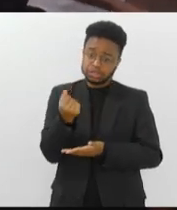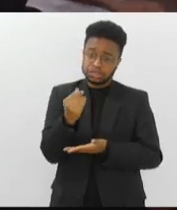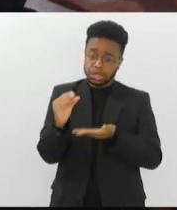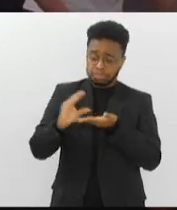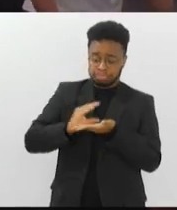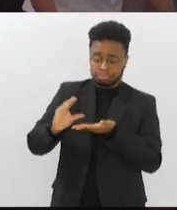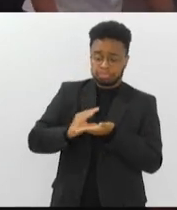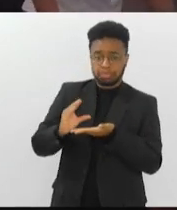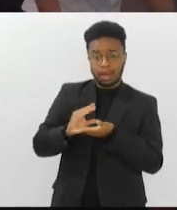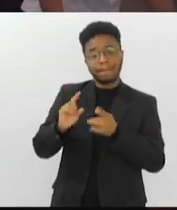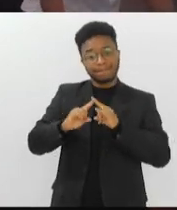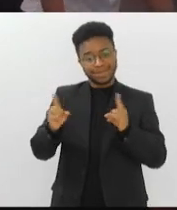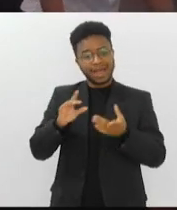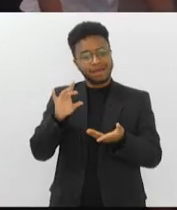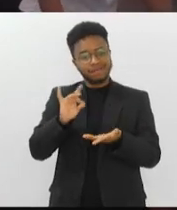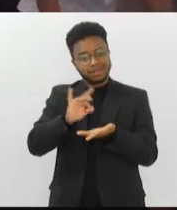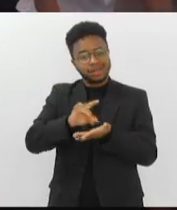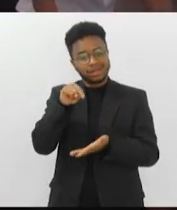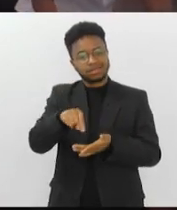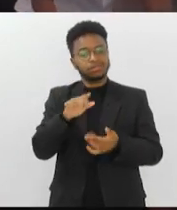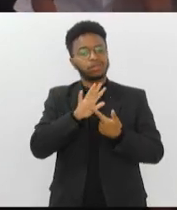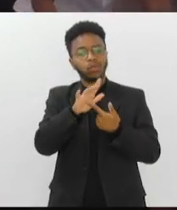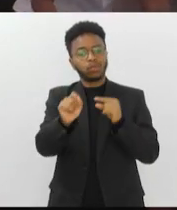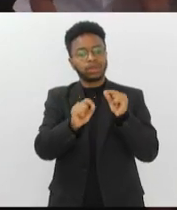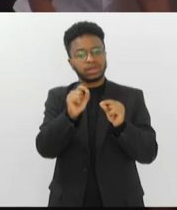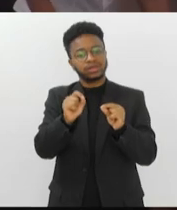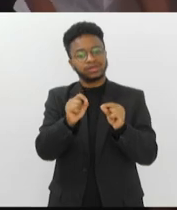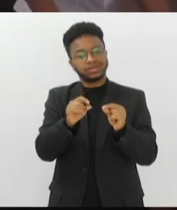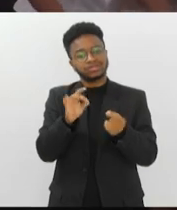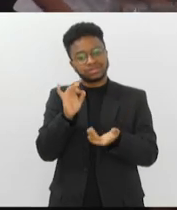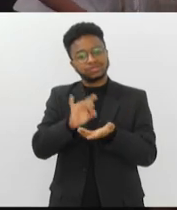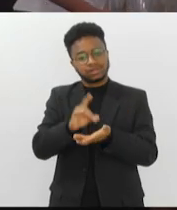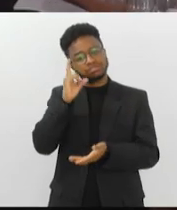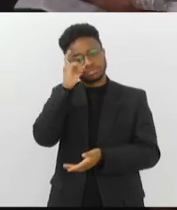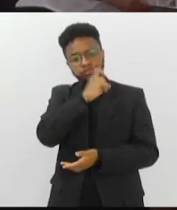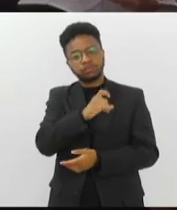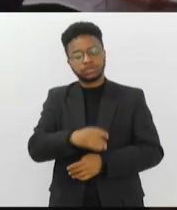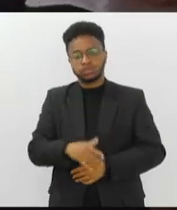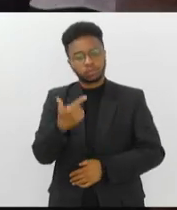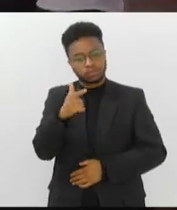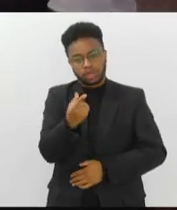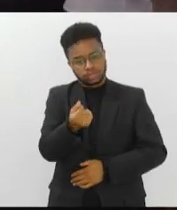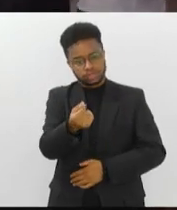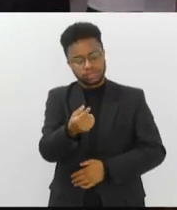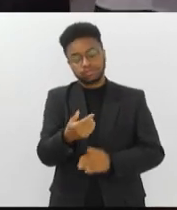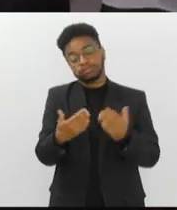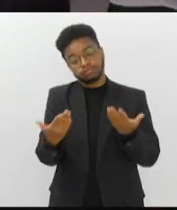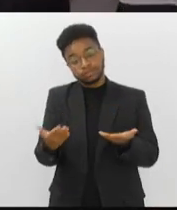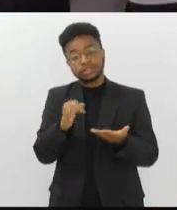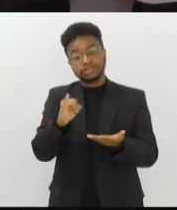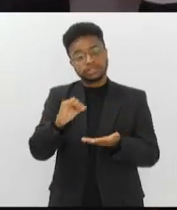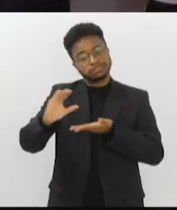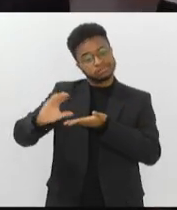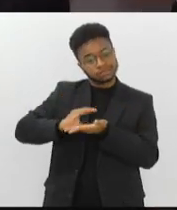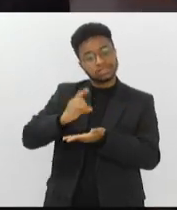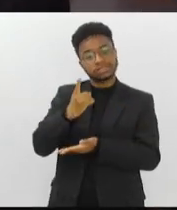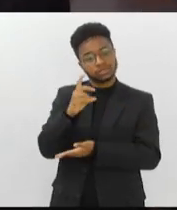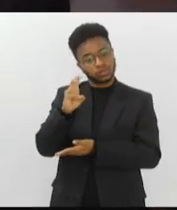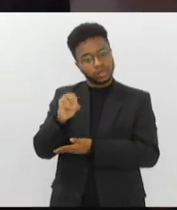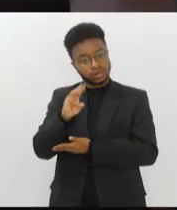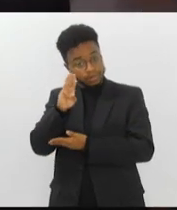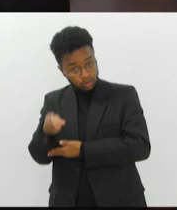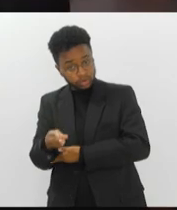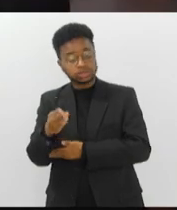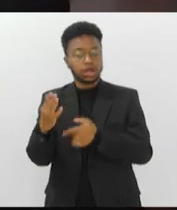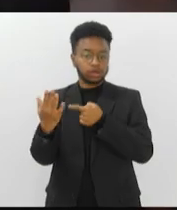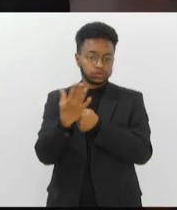aqui demonstrado é exatamente a gente estar numa situação muito difícil. Qualquer 150 milhões são 150